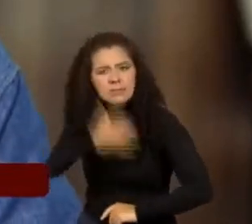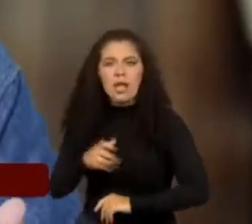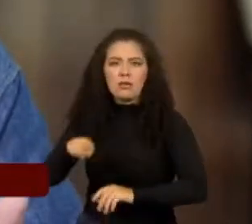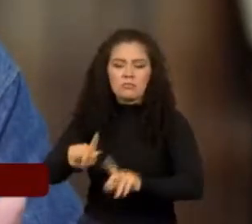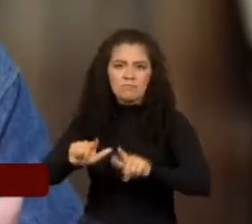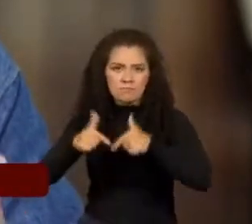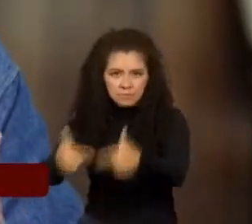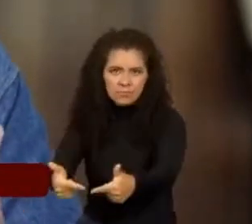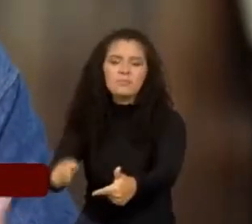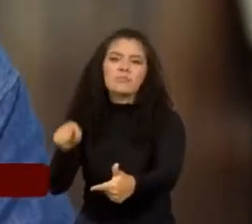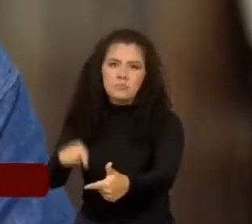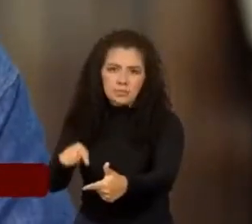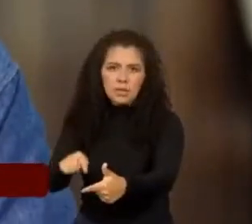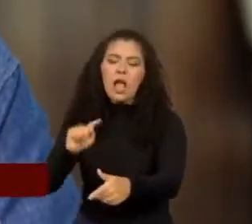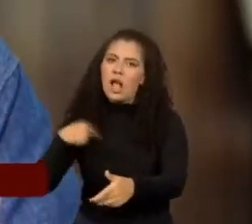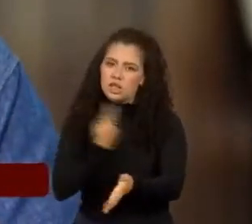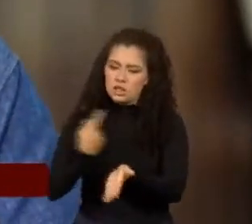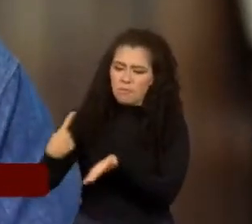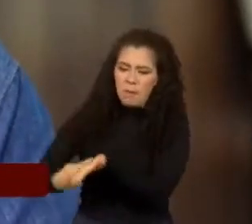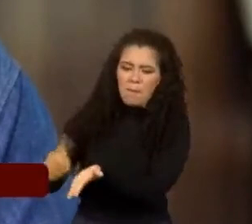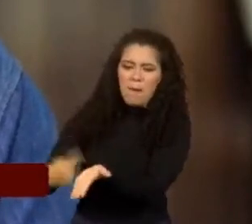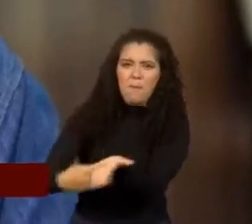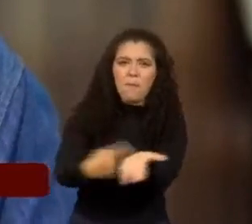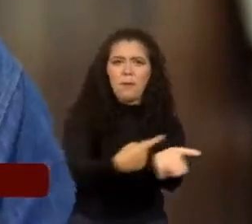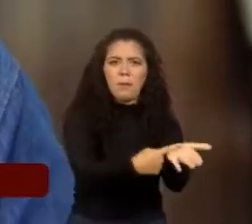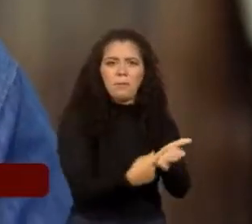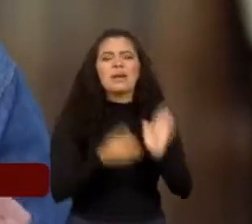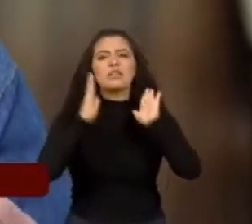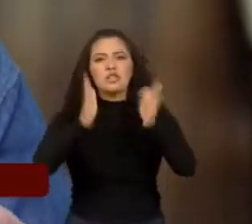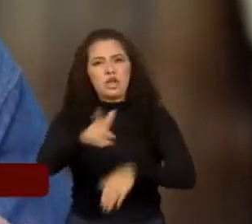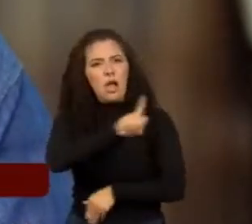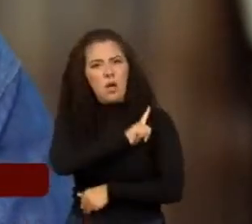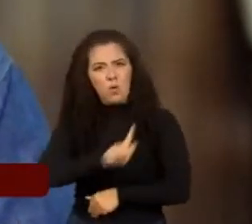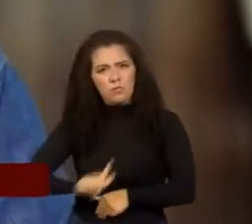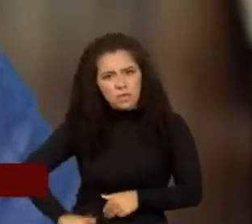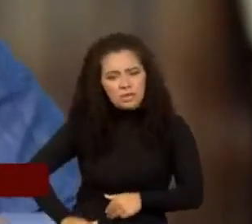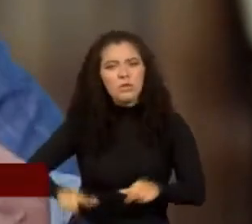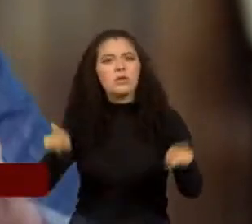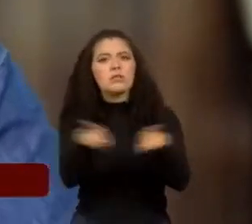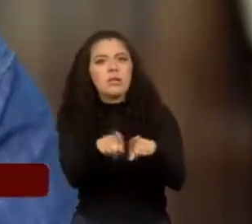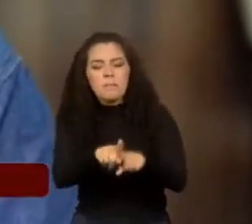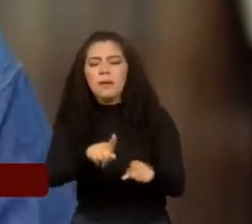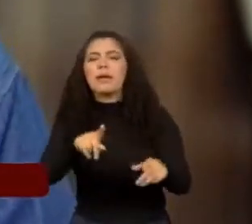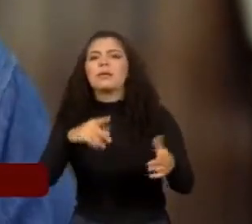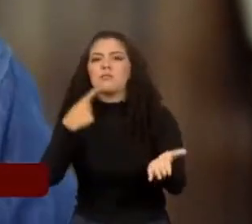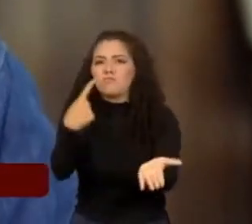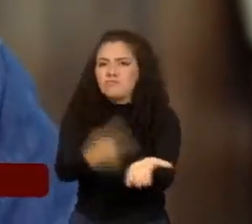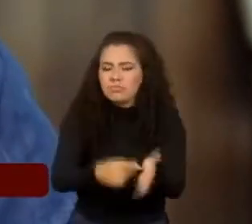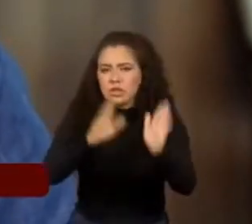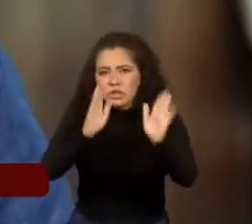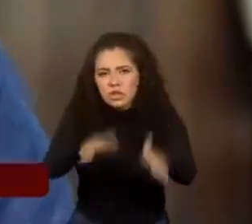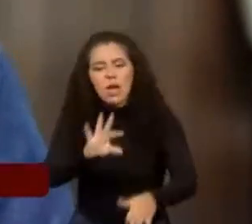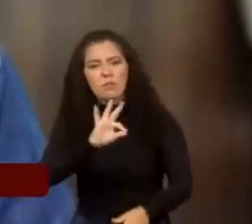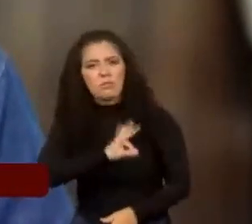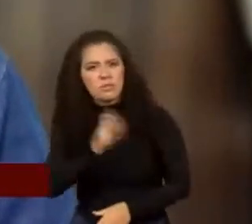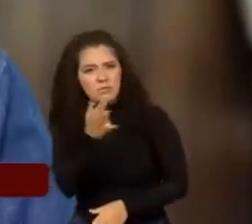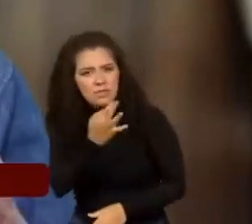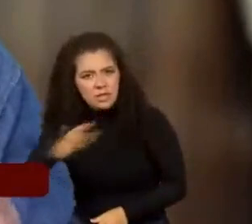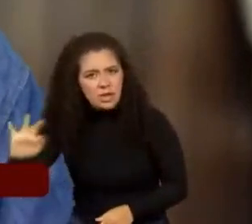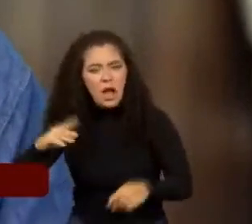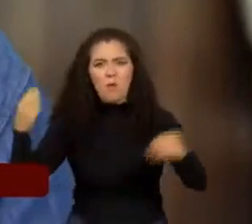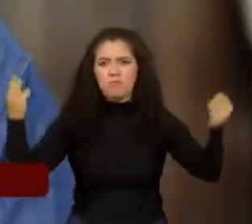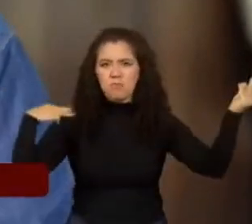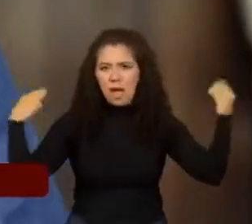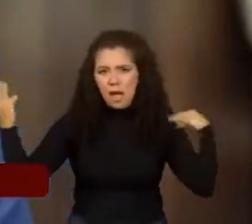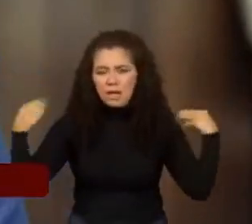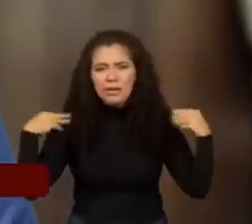Nós estamos combinados com os governadores, estamos combinados com a Polícia Federal, o Marinha Aeronáutica e Exército, e nós vamos com